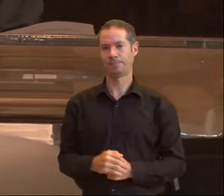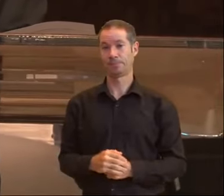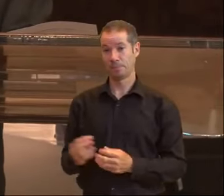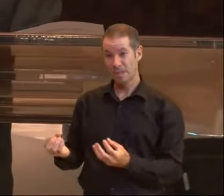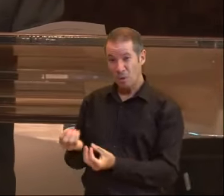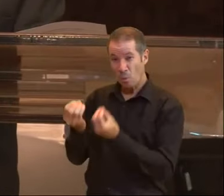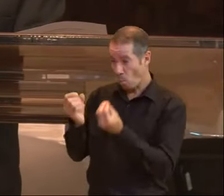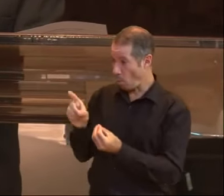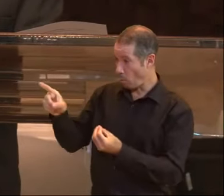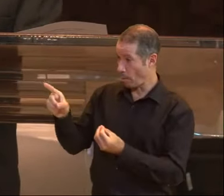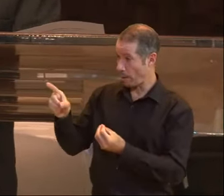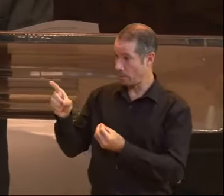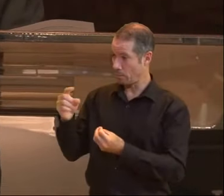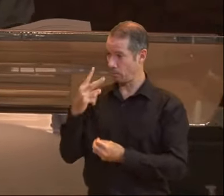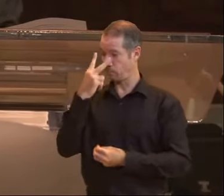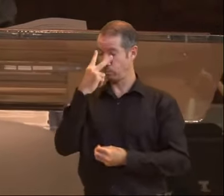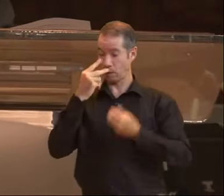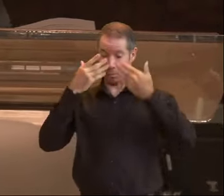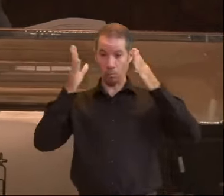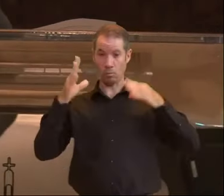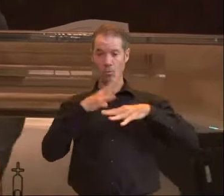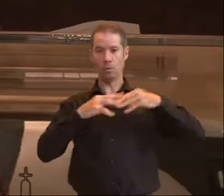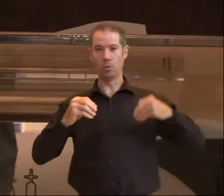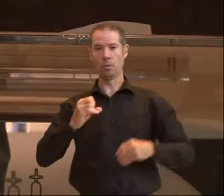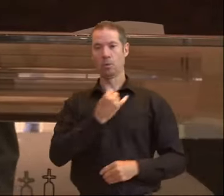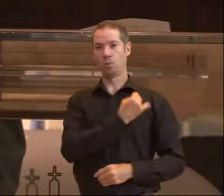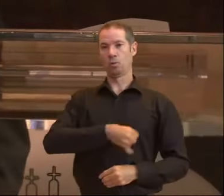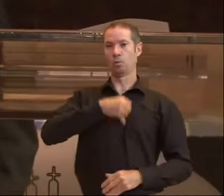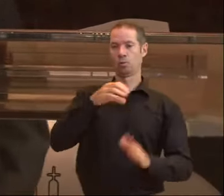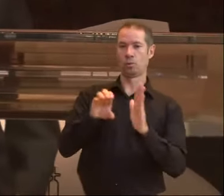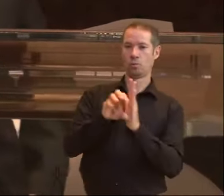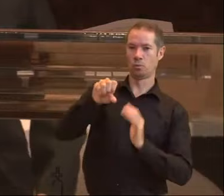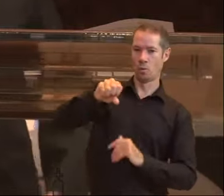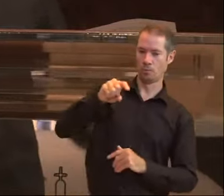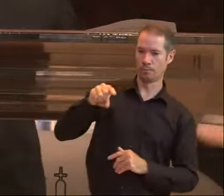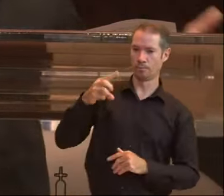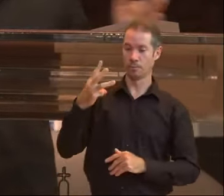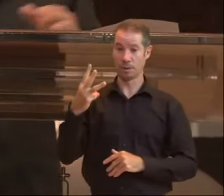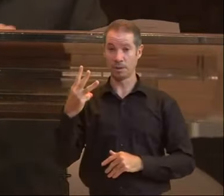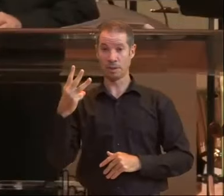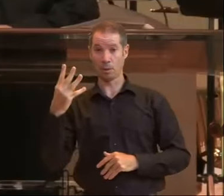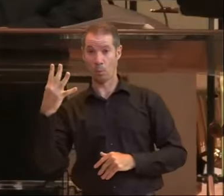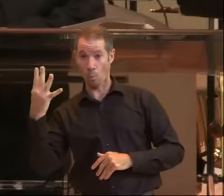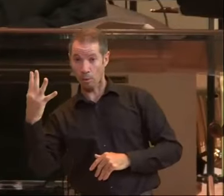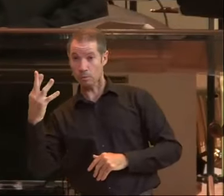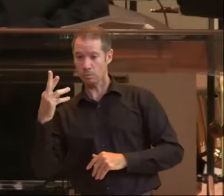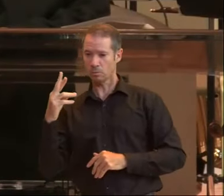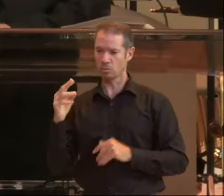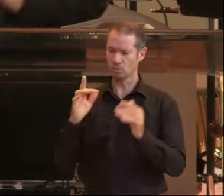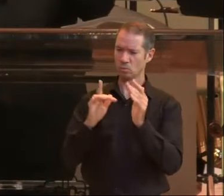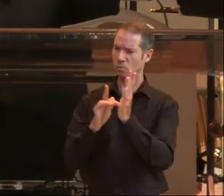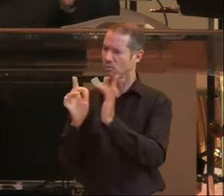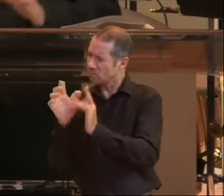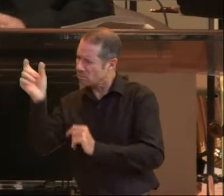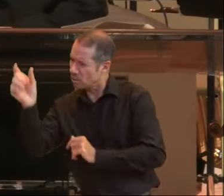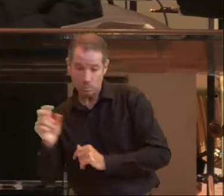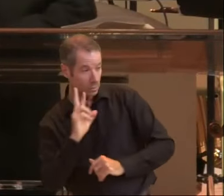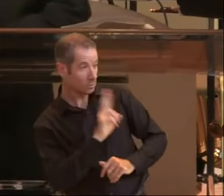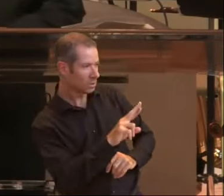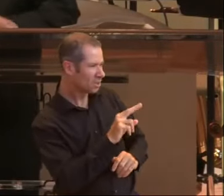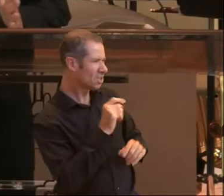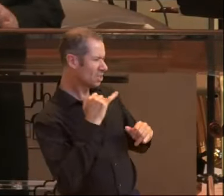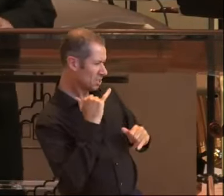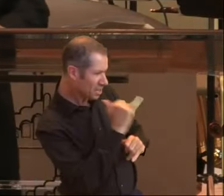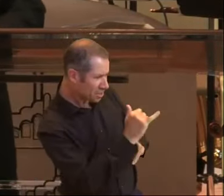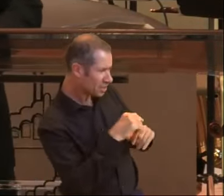como ele tinha sido curado. Aí está lá em João 9, 24 a 34. Então respondeu o cego: eu já disse para